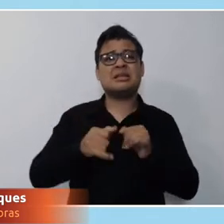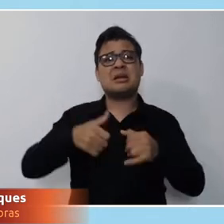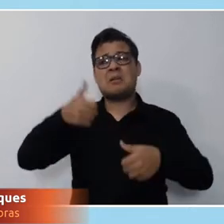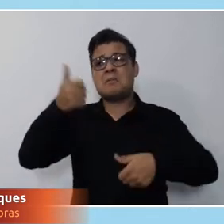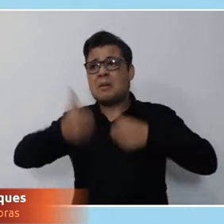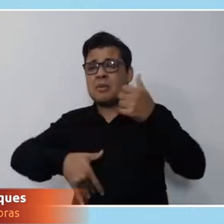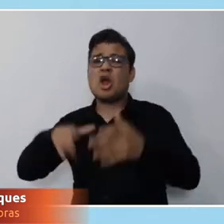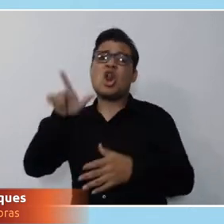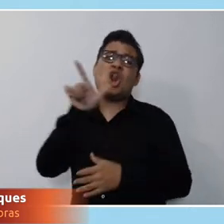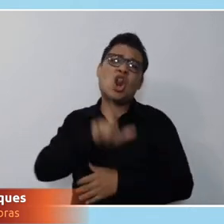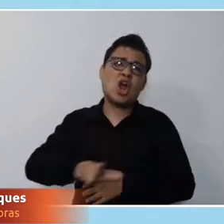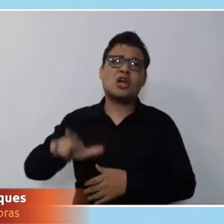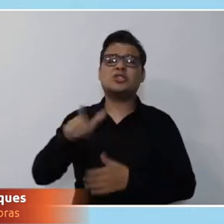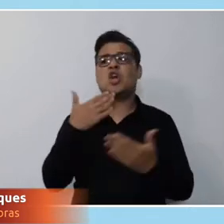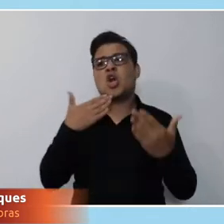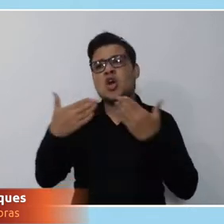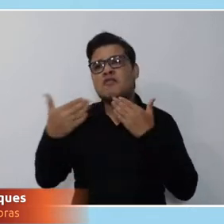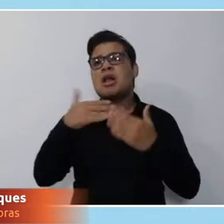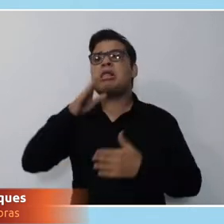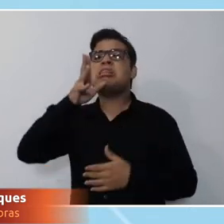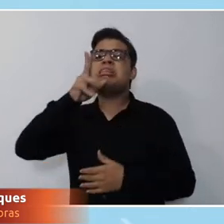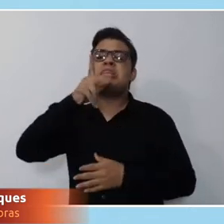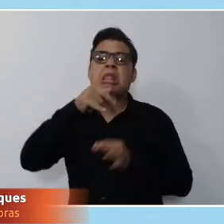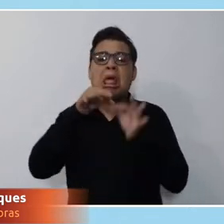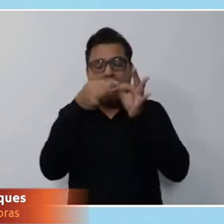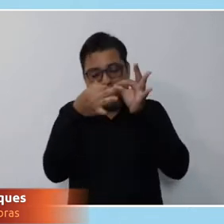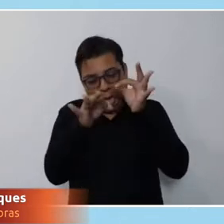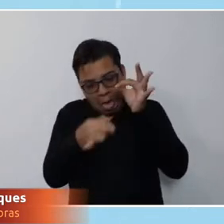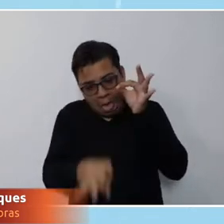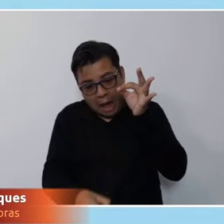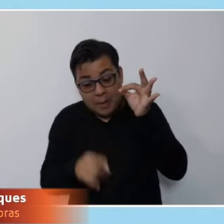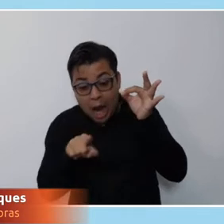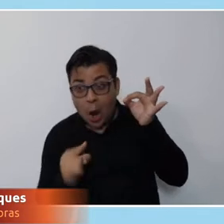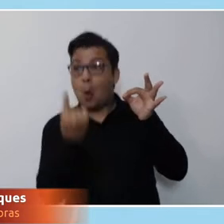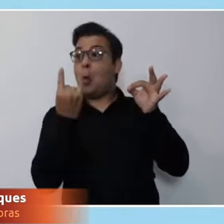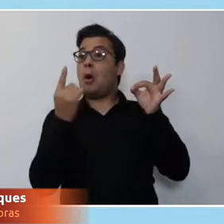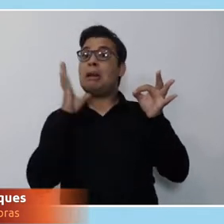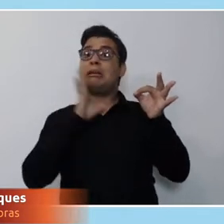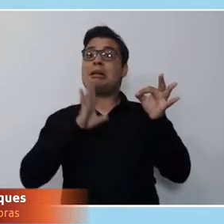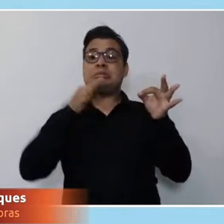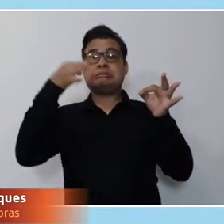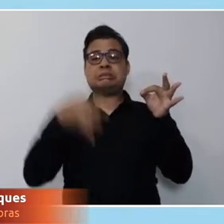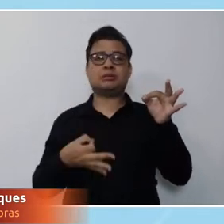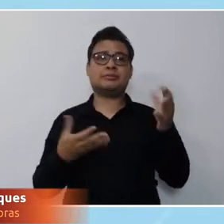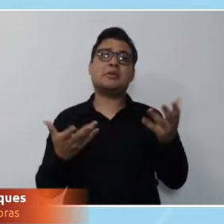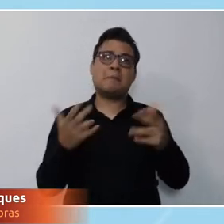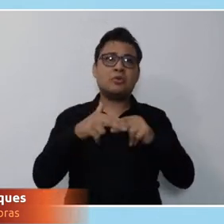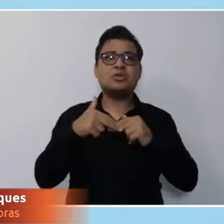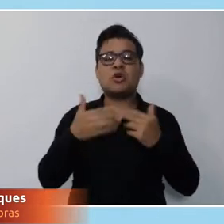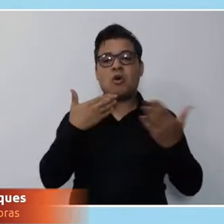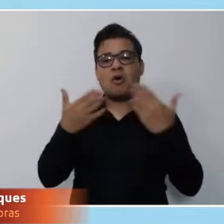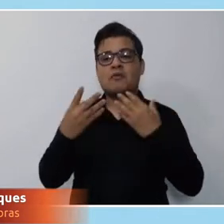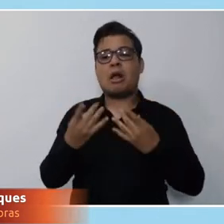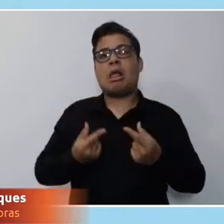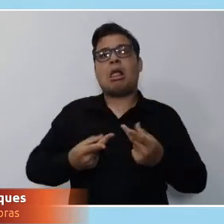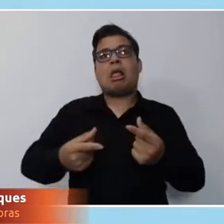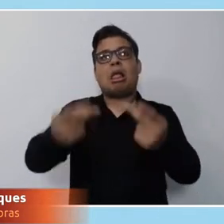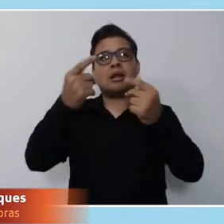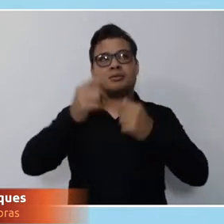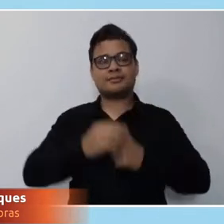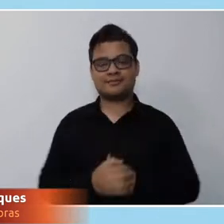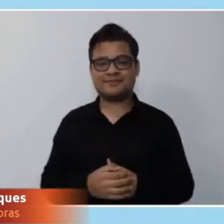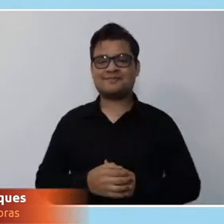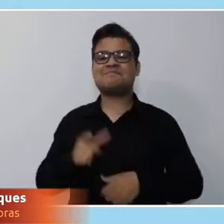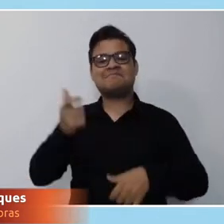para conseguir tirar algum elemento interessante. Talvez por isso a conversa demorou tanto. Muito obrigada,